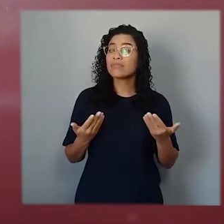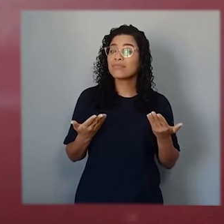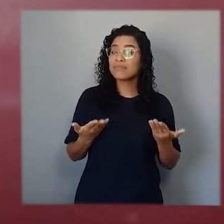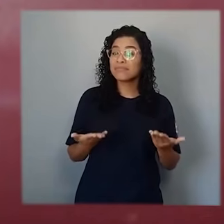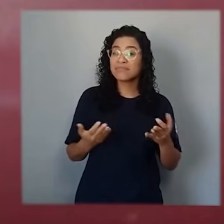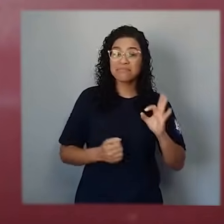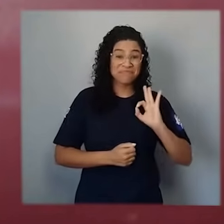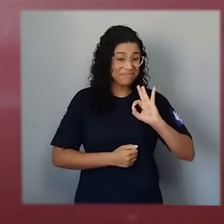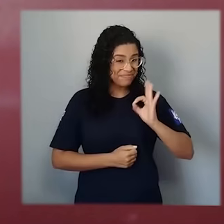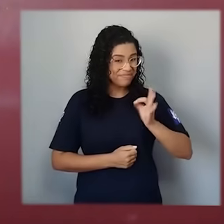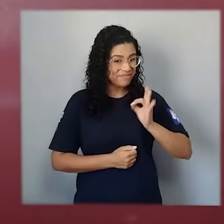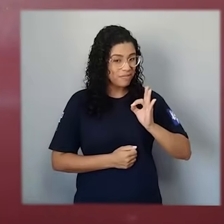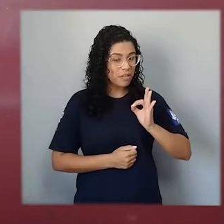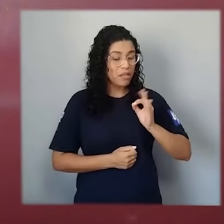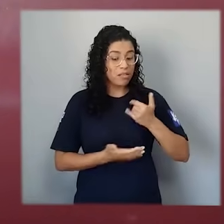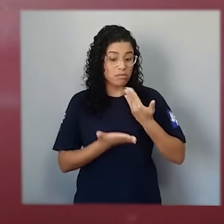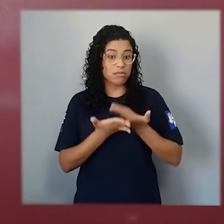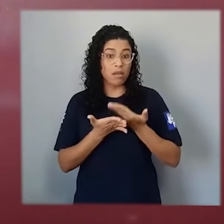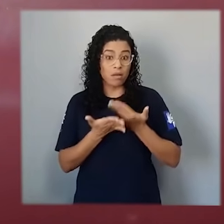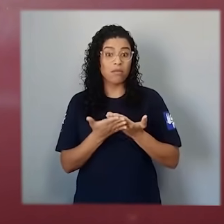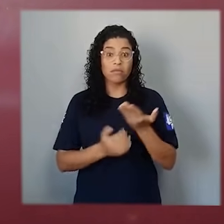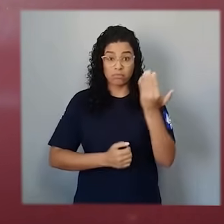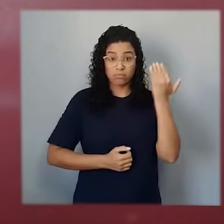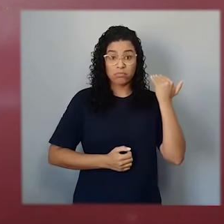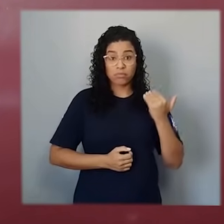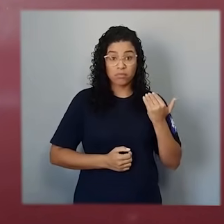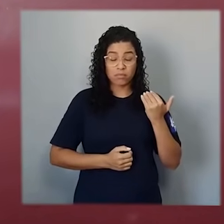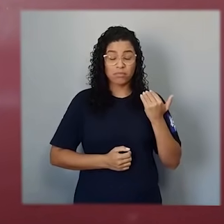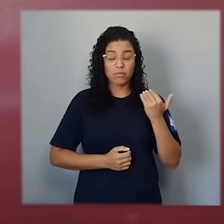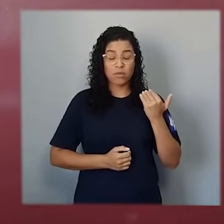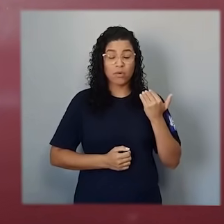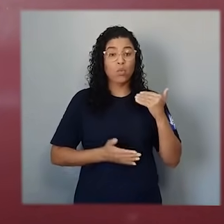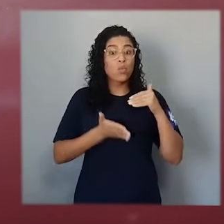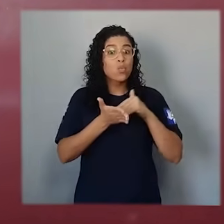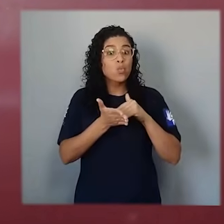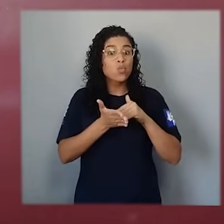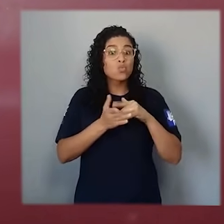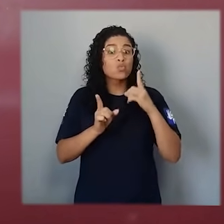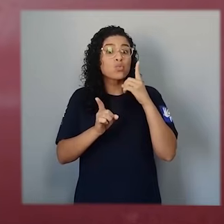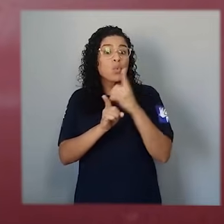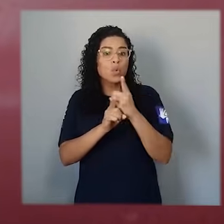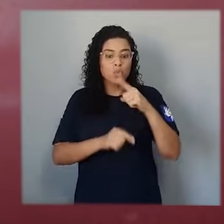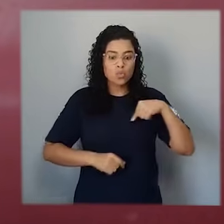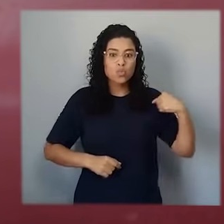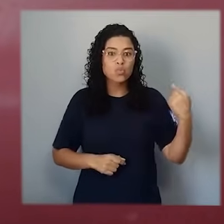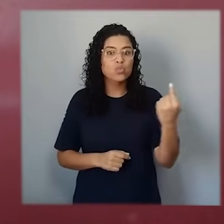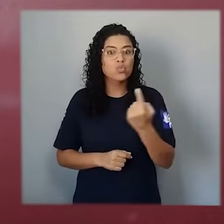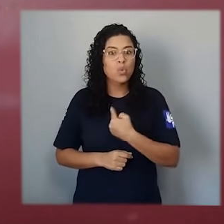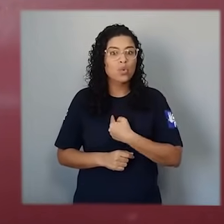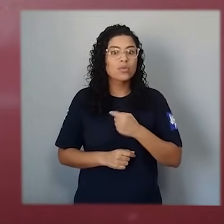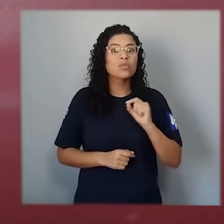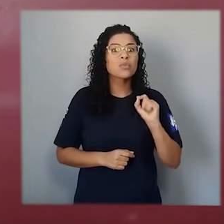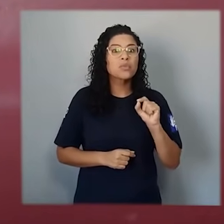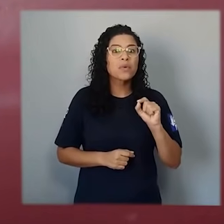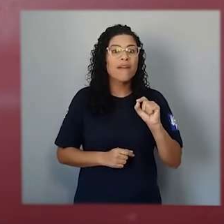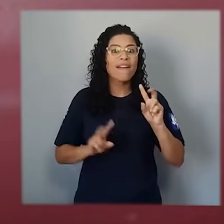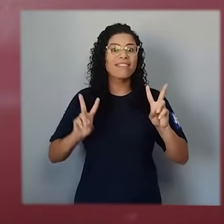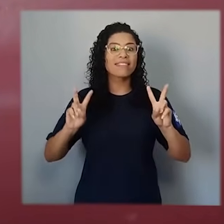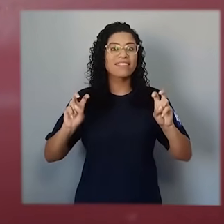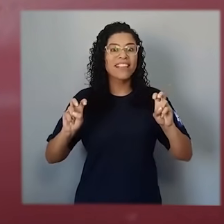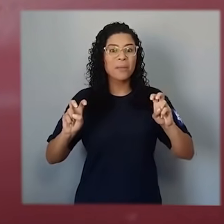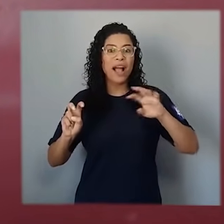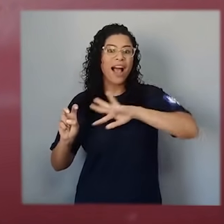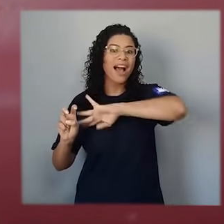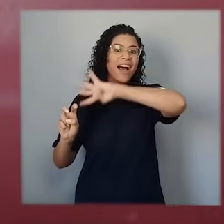Isso, gente! No nosso último encontro, nós conversamos sobre o arco-íris.